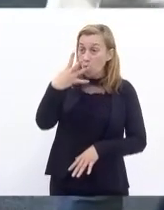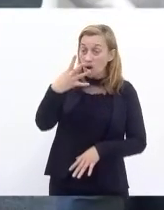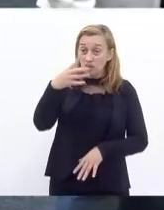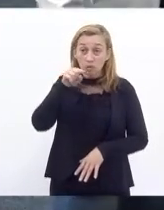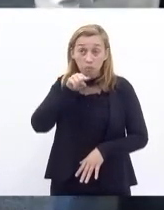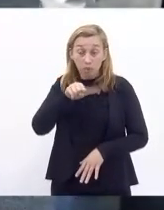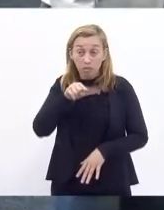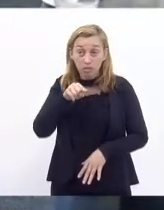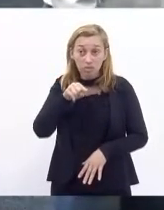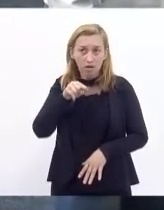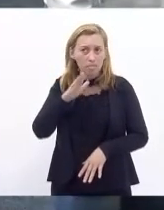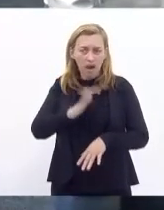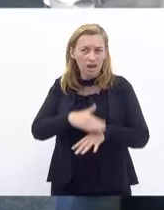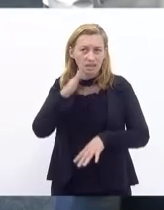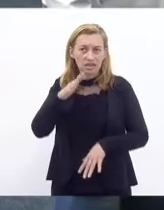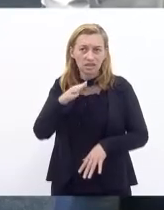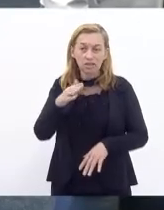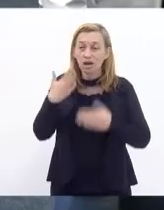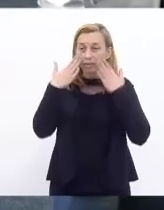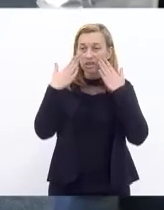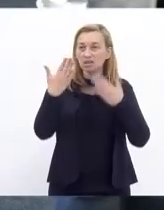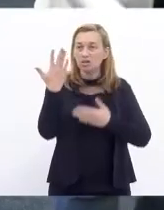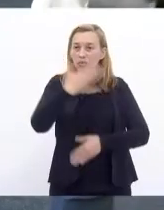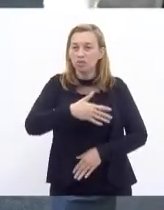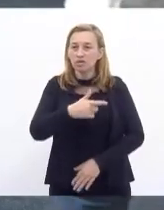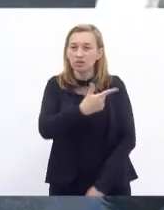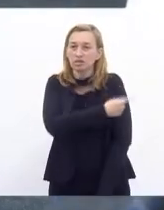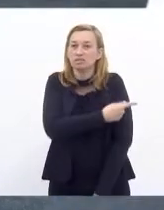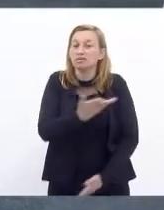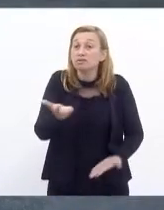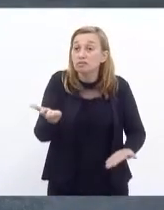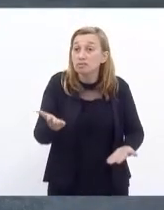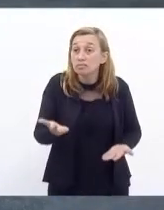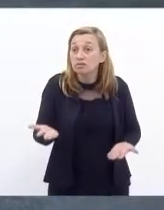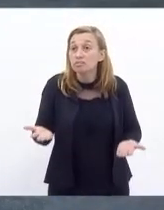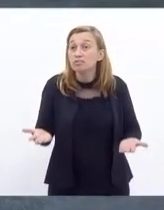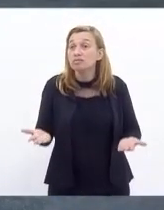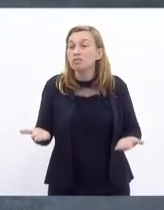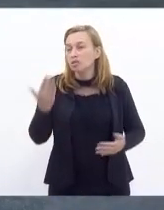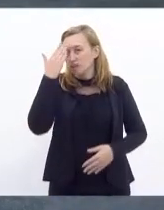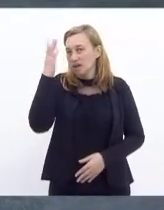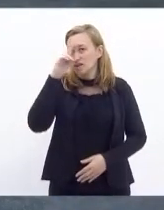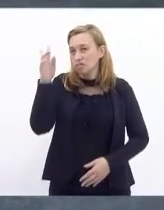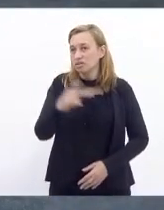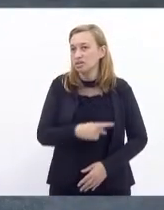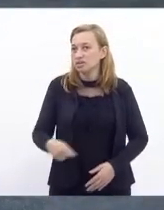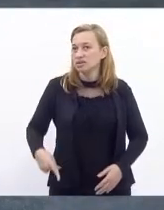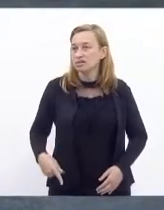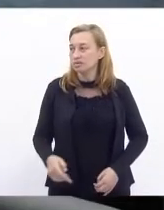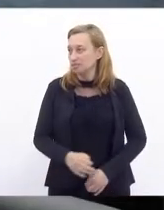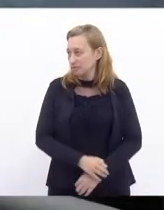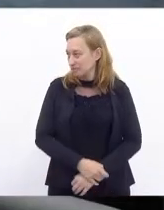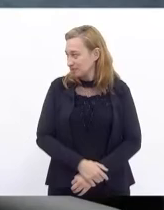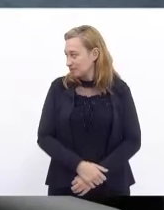ponto, por conta que apresentou o comprovante de vacinação. Muito obrigada, senhor presidente.